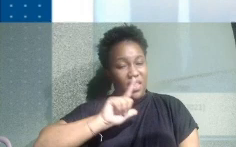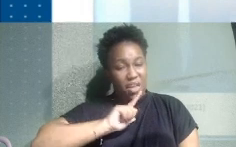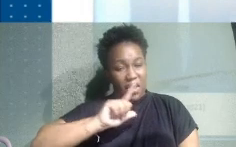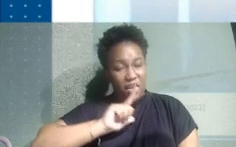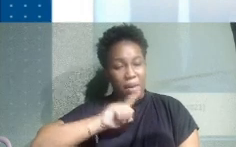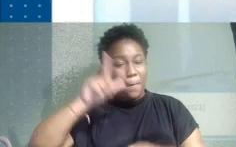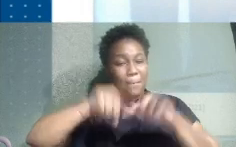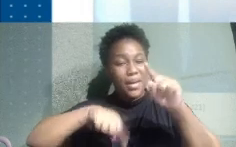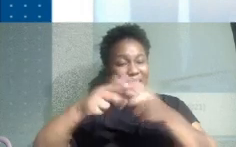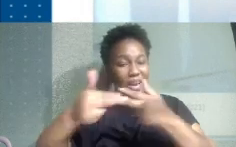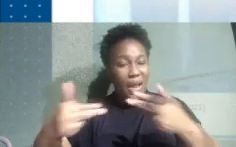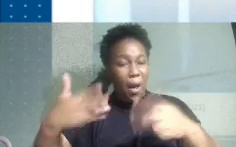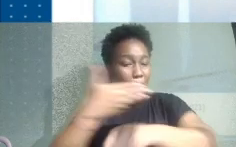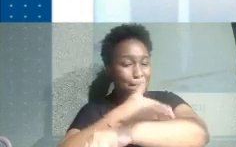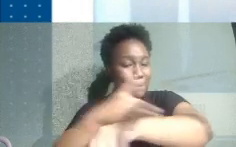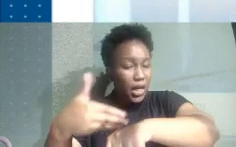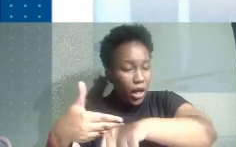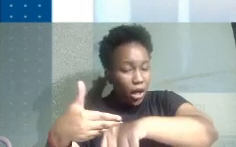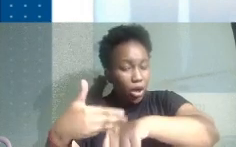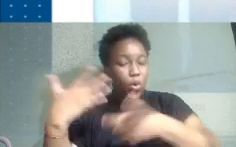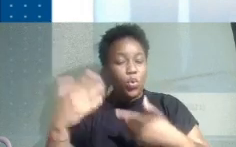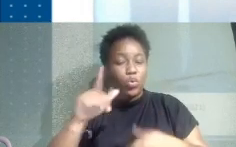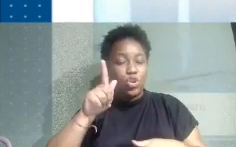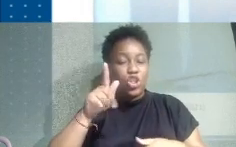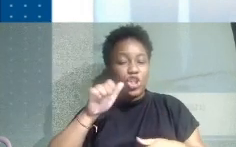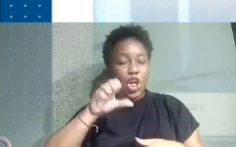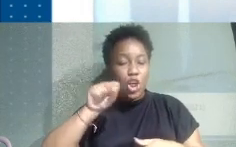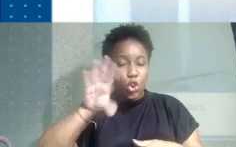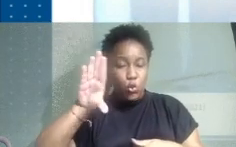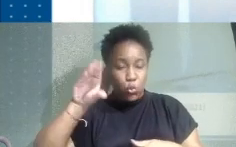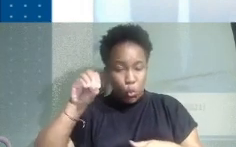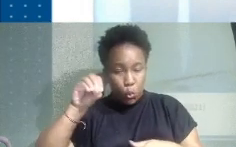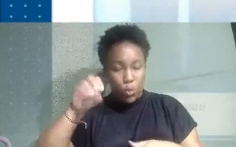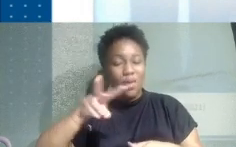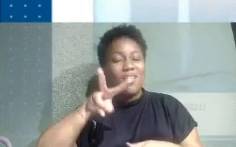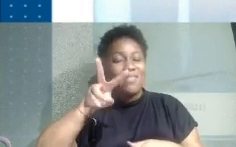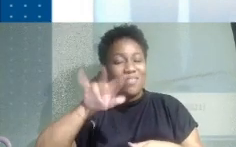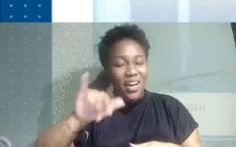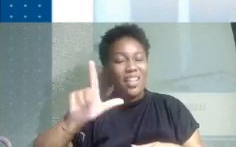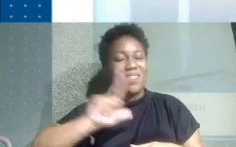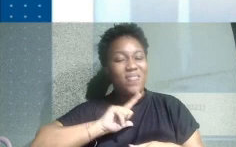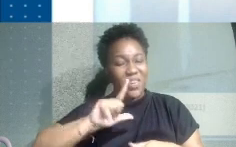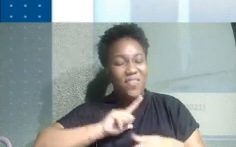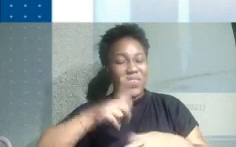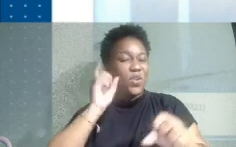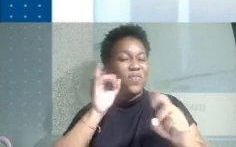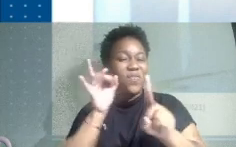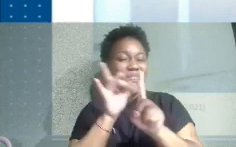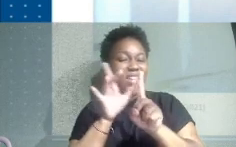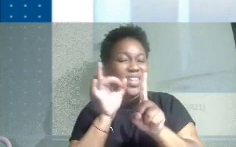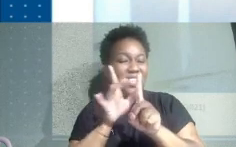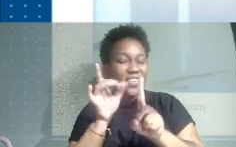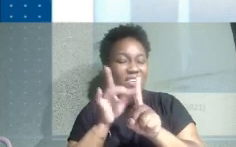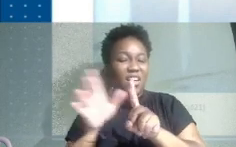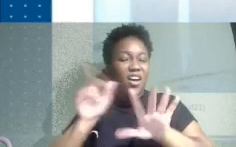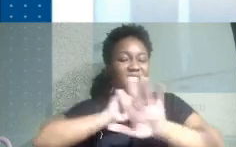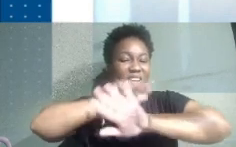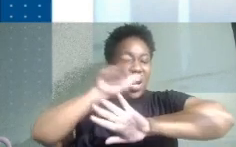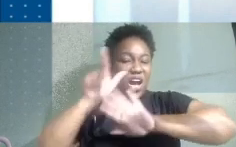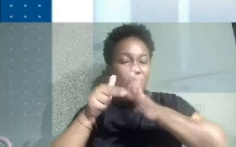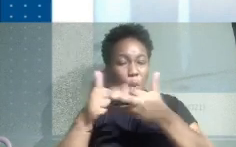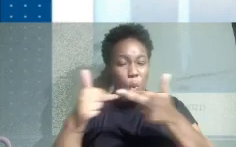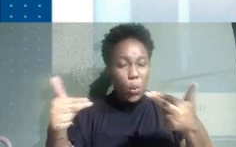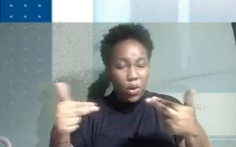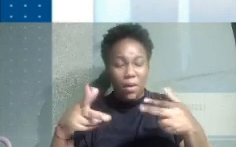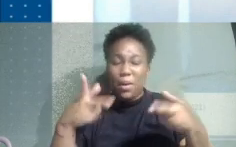que é o drywall, de fato. E aí internamente ele vai ter um revestimento. Então eu tenho lã de vidro, tem uma série de coisas que são colocadas ali dentro. Mas